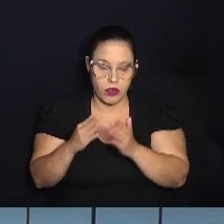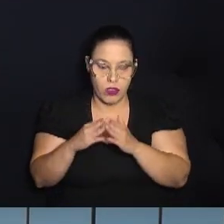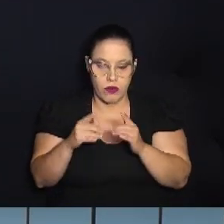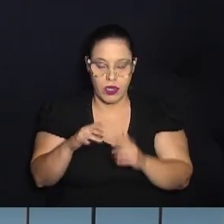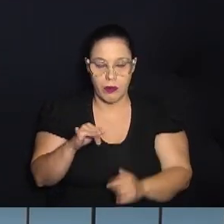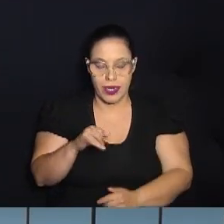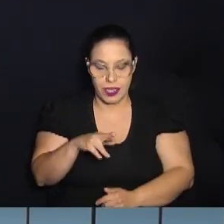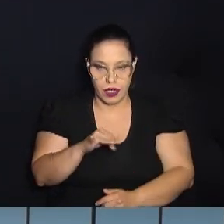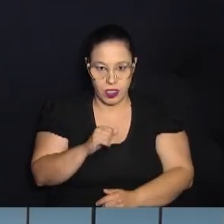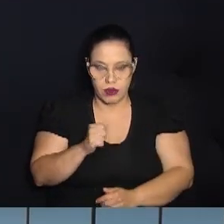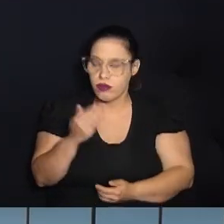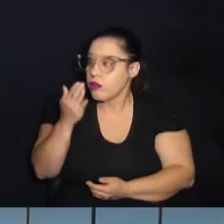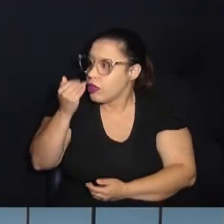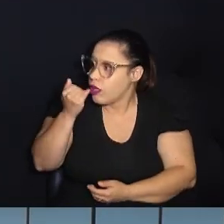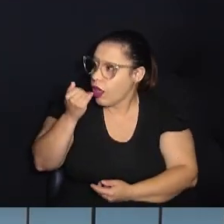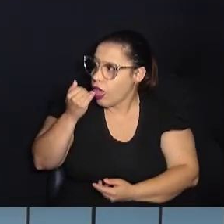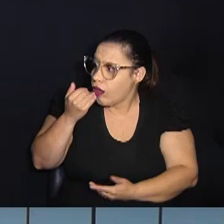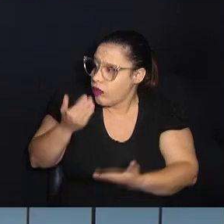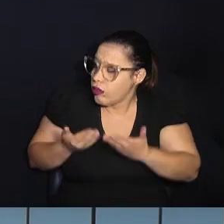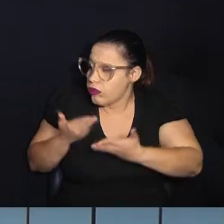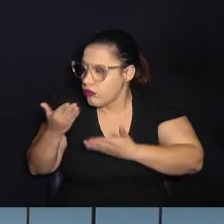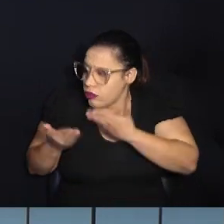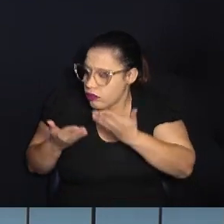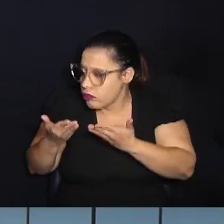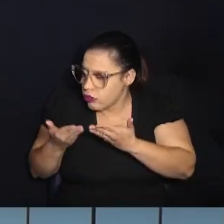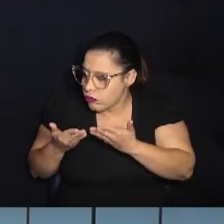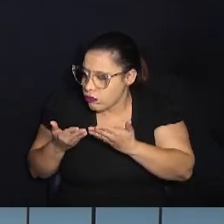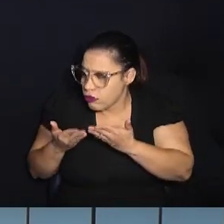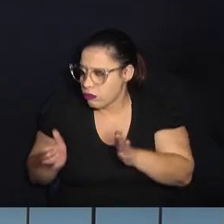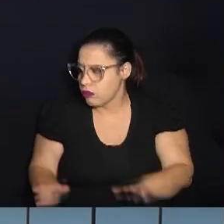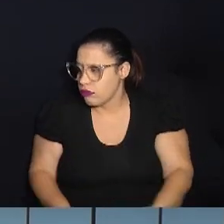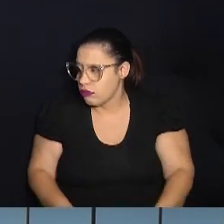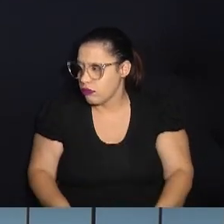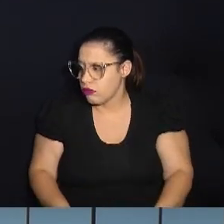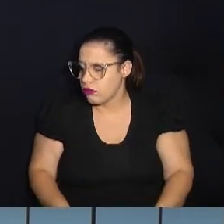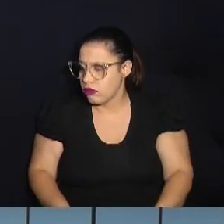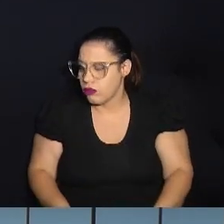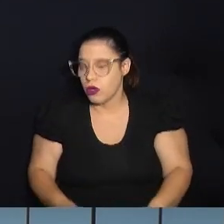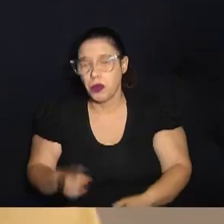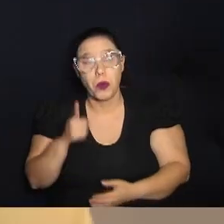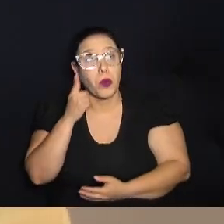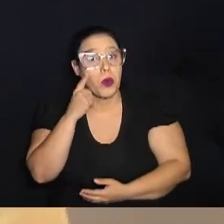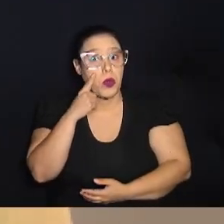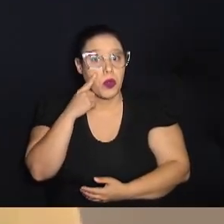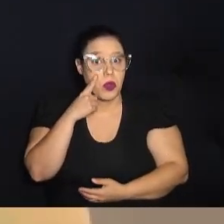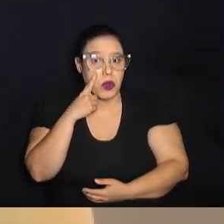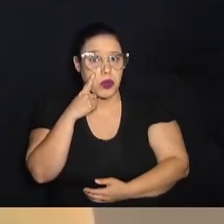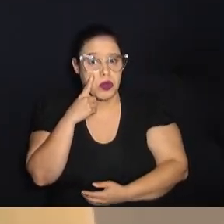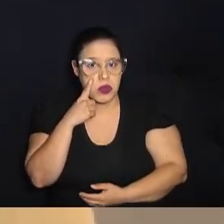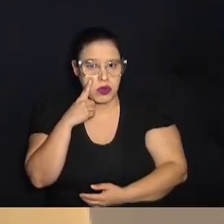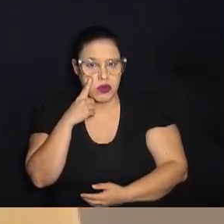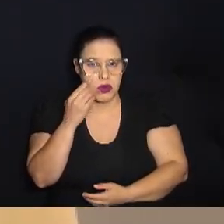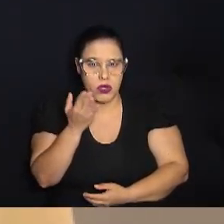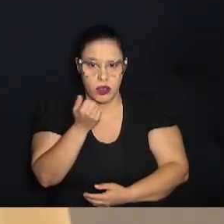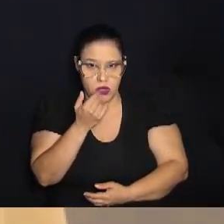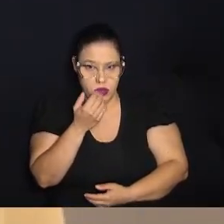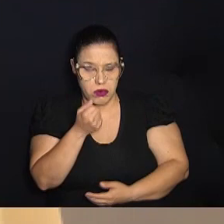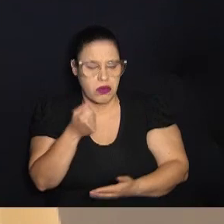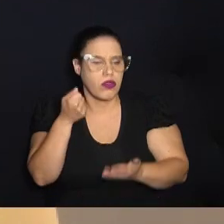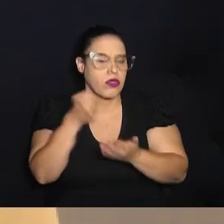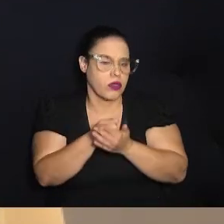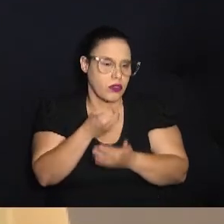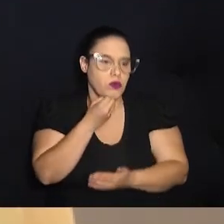mais alimentação mesmo que vai aí suprir essas necessidades? Olha, nos dias de hoje eu não acredito que a alimentação